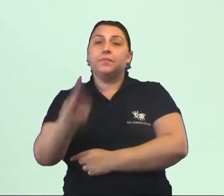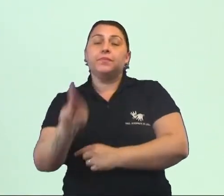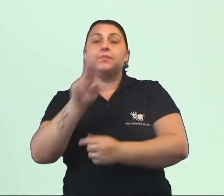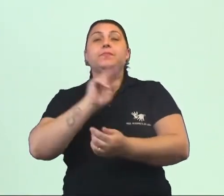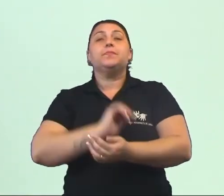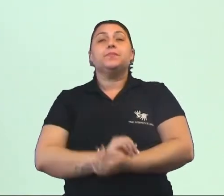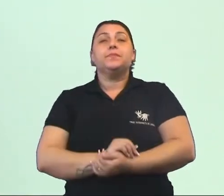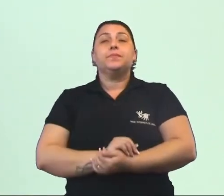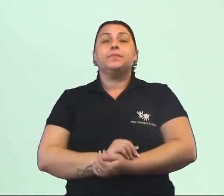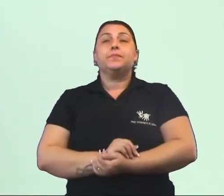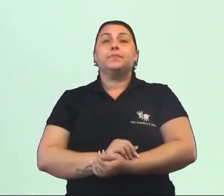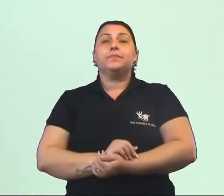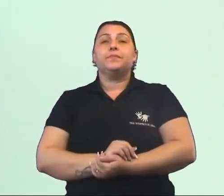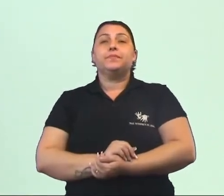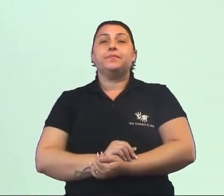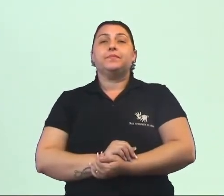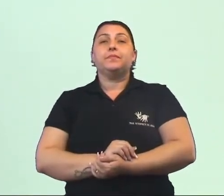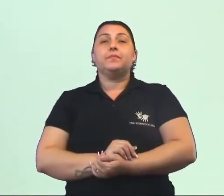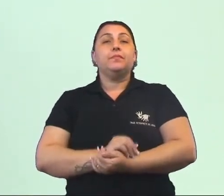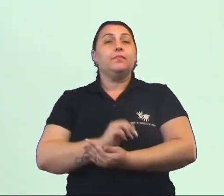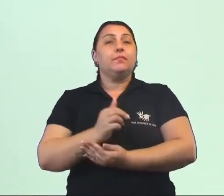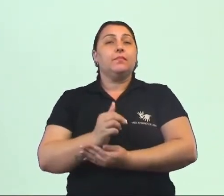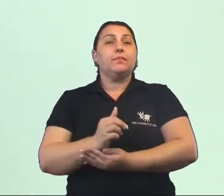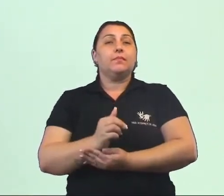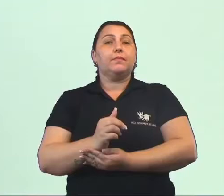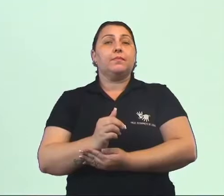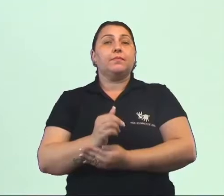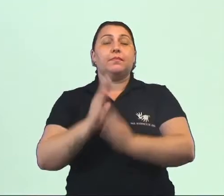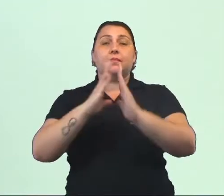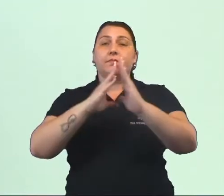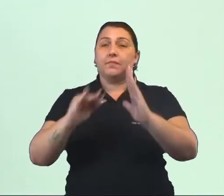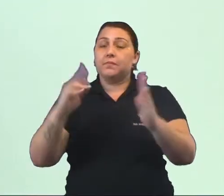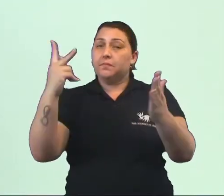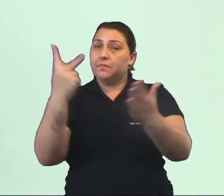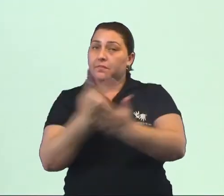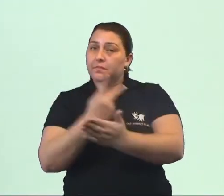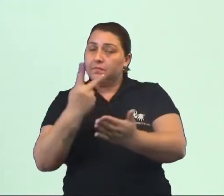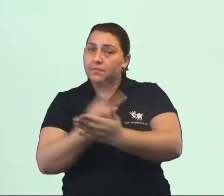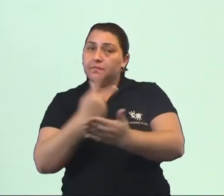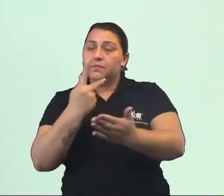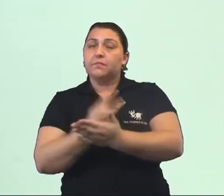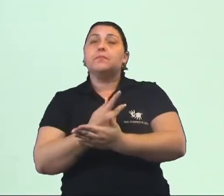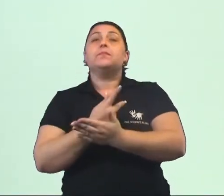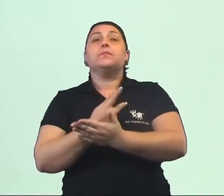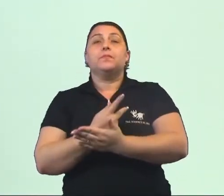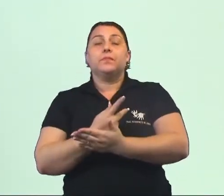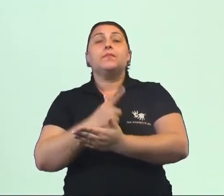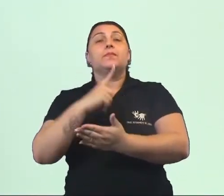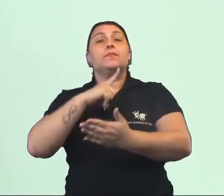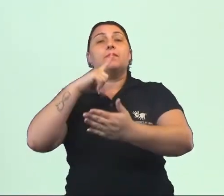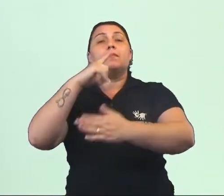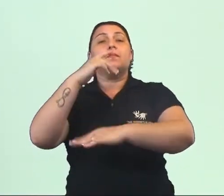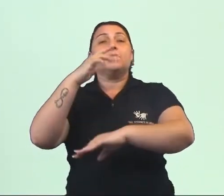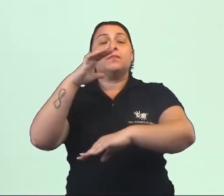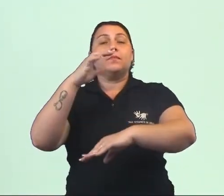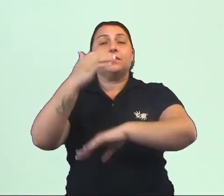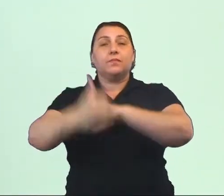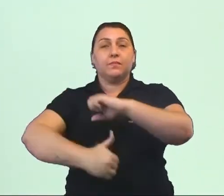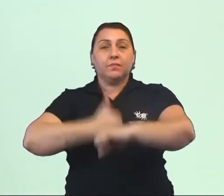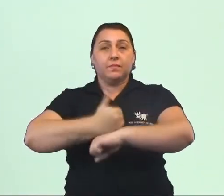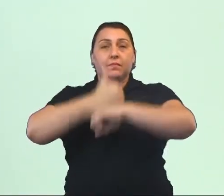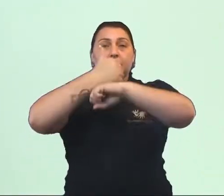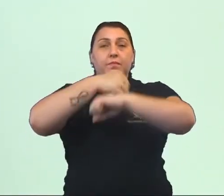religiões não devem dar mau exemplo. Às vezes eu costumo dizer que quando há uma liderança de uma